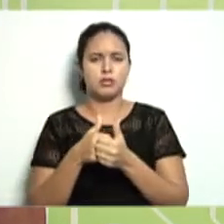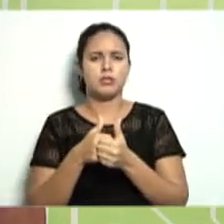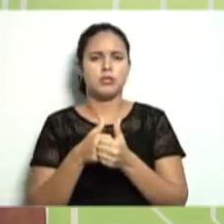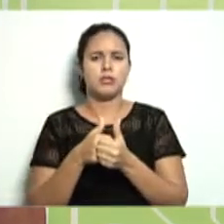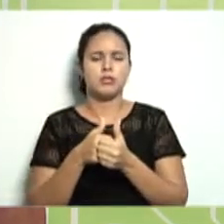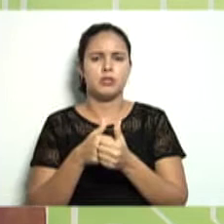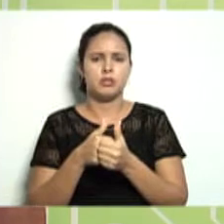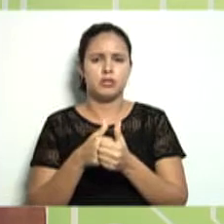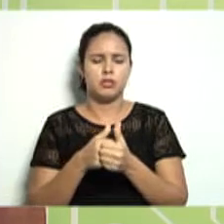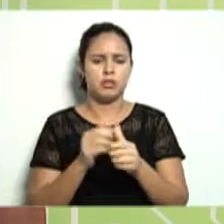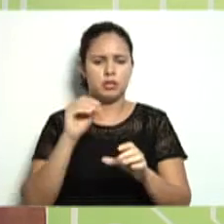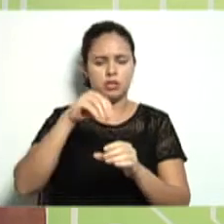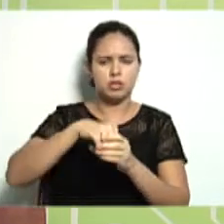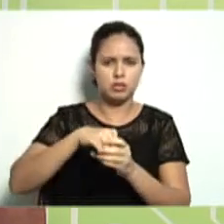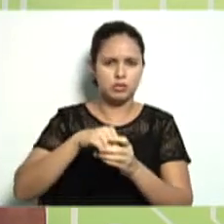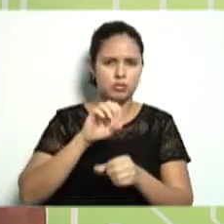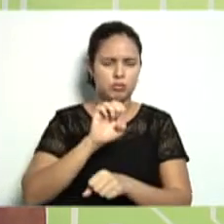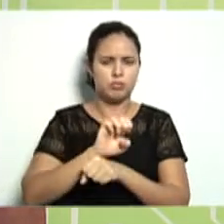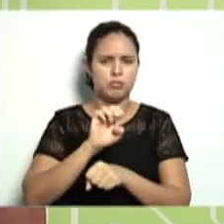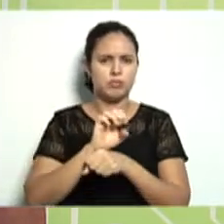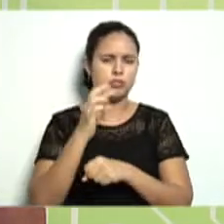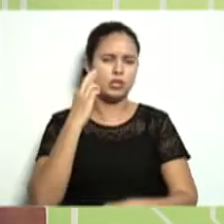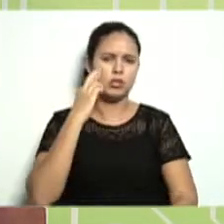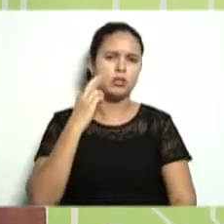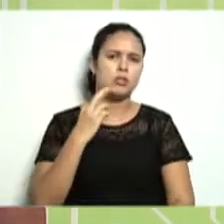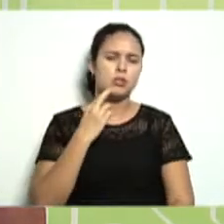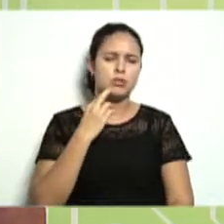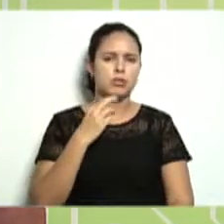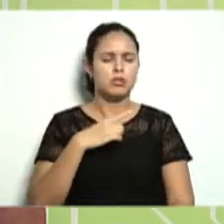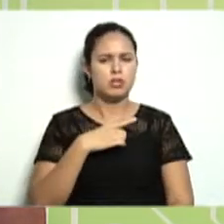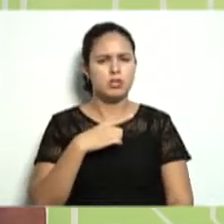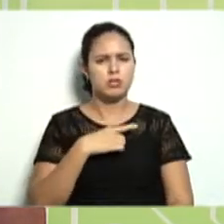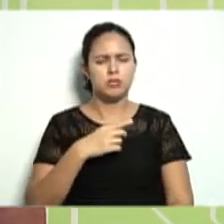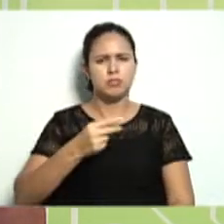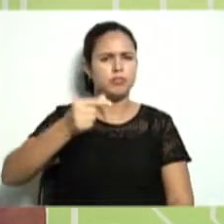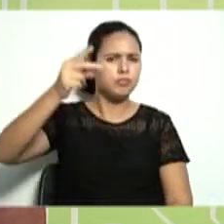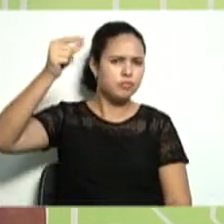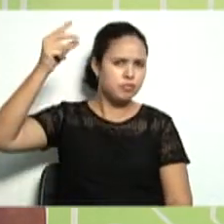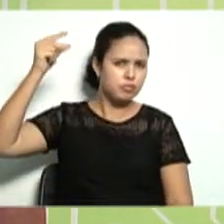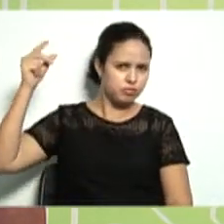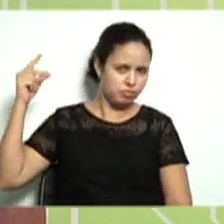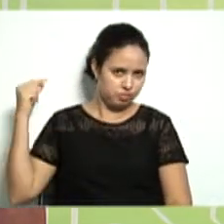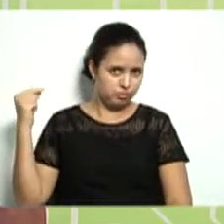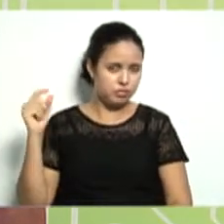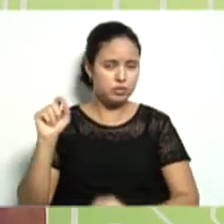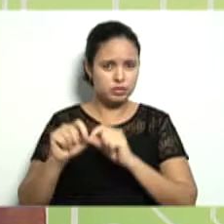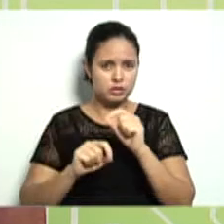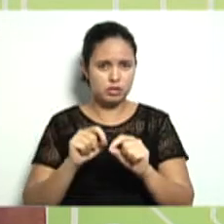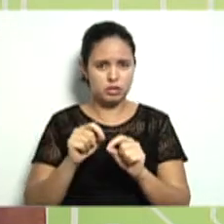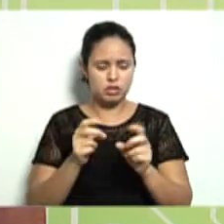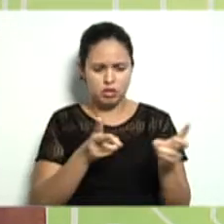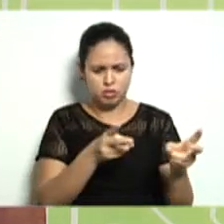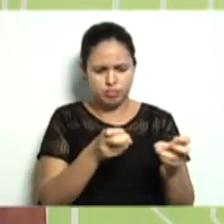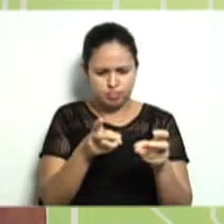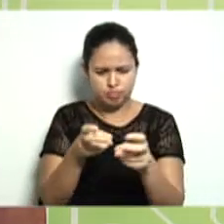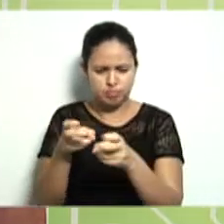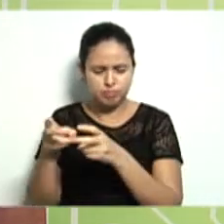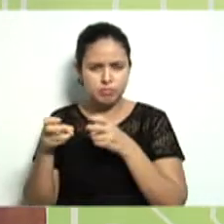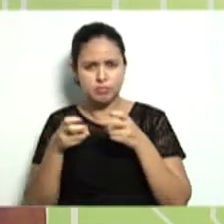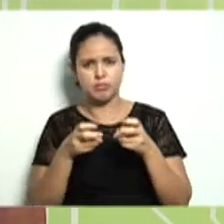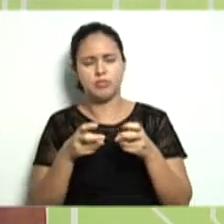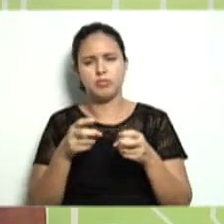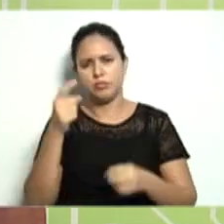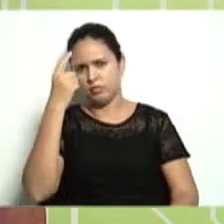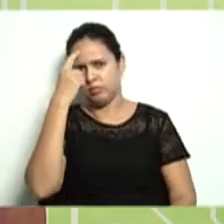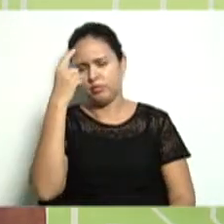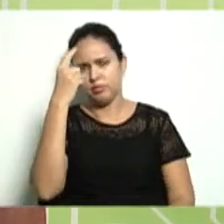no nosso estado, no início, houve um desenvolvimento que não foi com um pensamento sustentável. E vamos pensar aí,